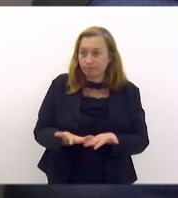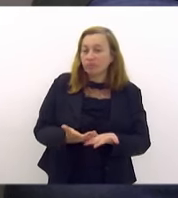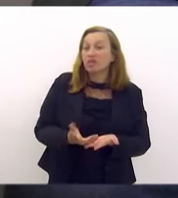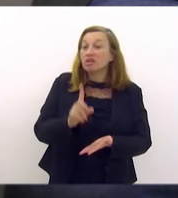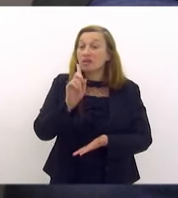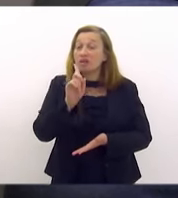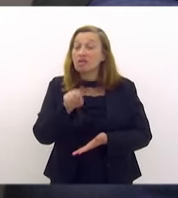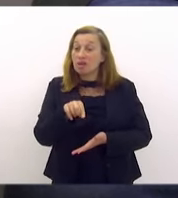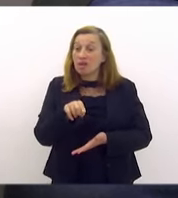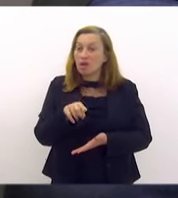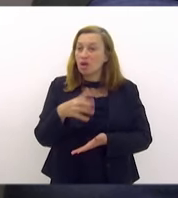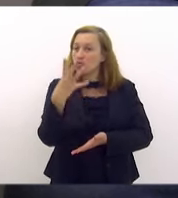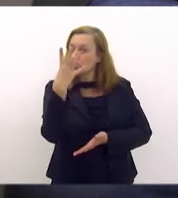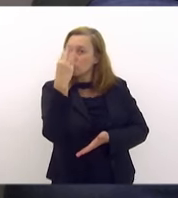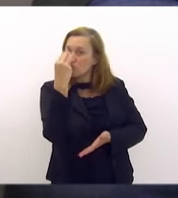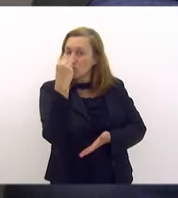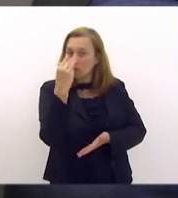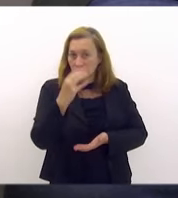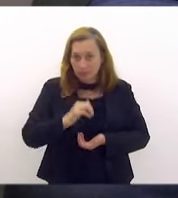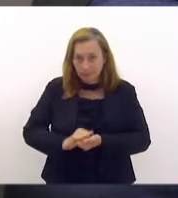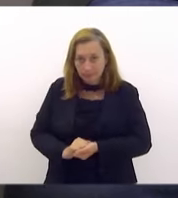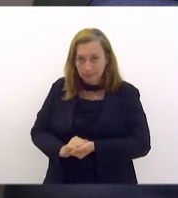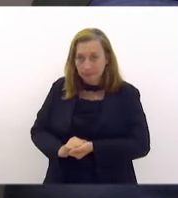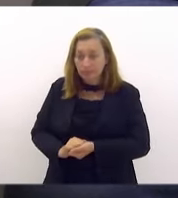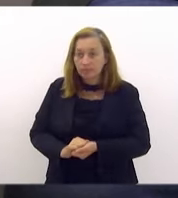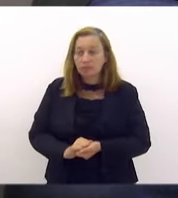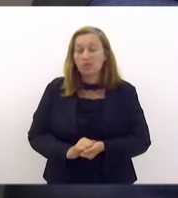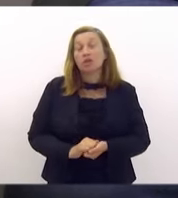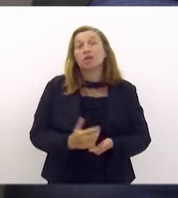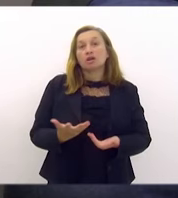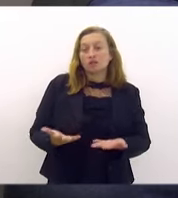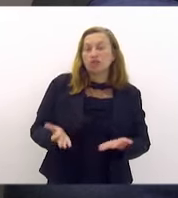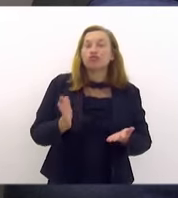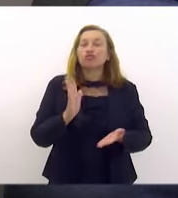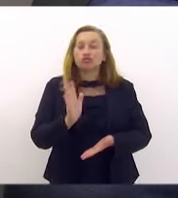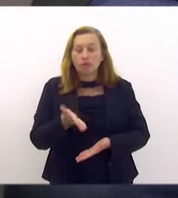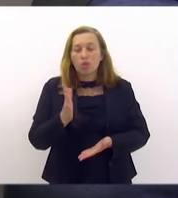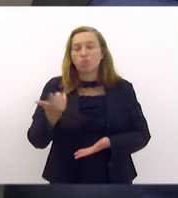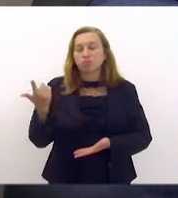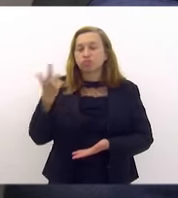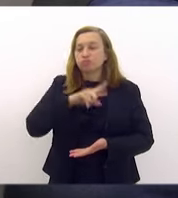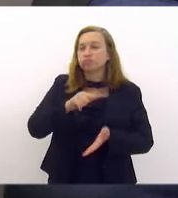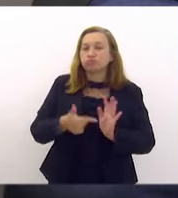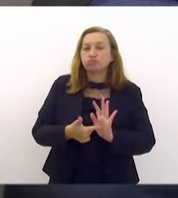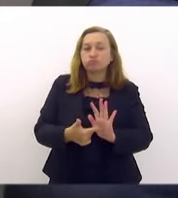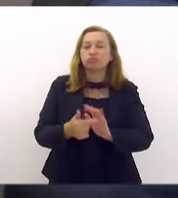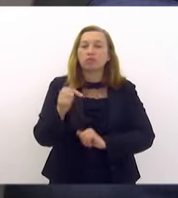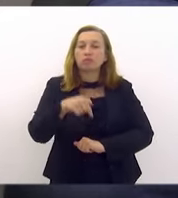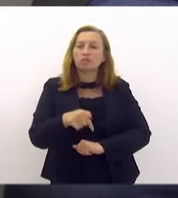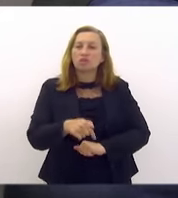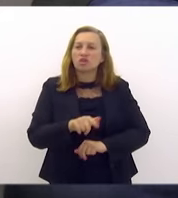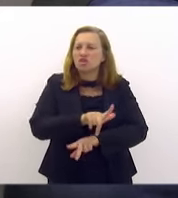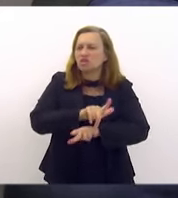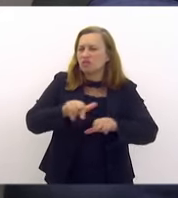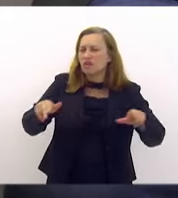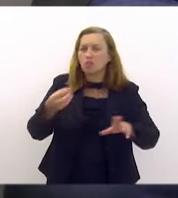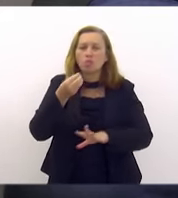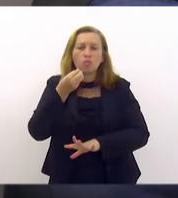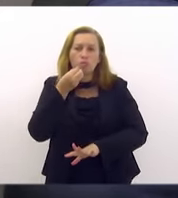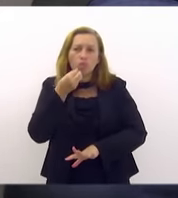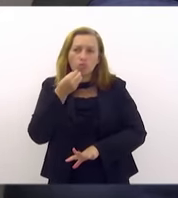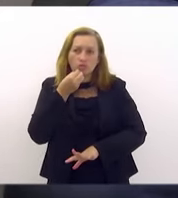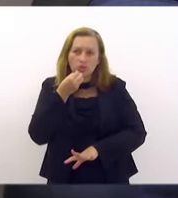é o reconhecimento fotográfico a gente já conseguiu demonstrar aqui em diversas